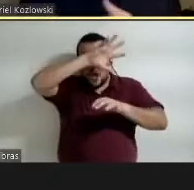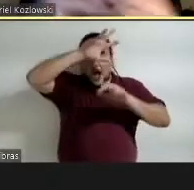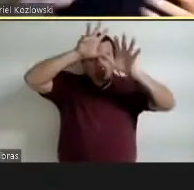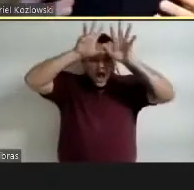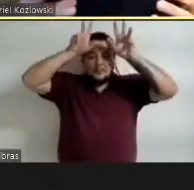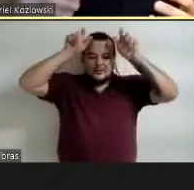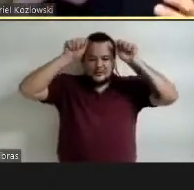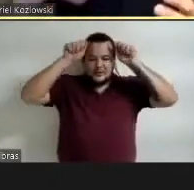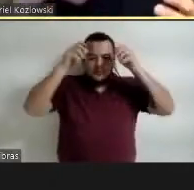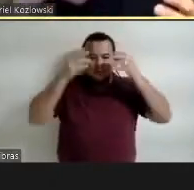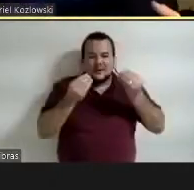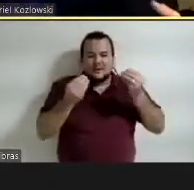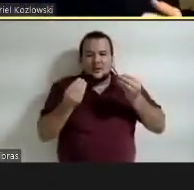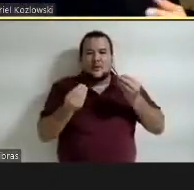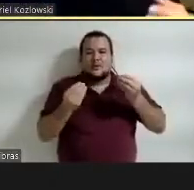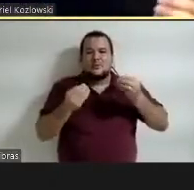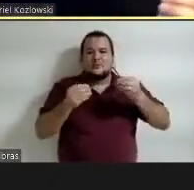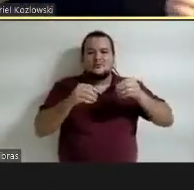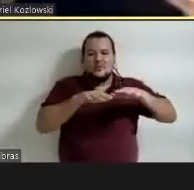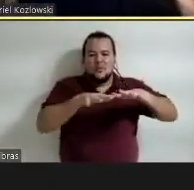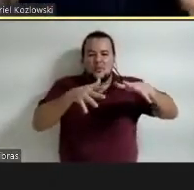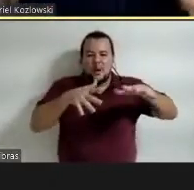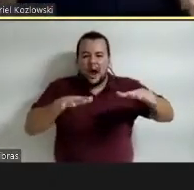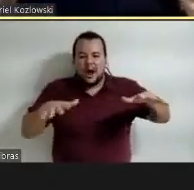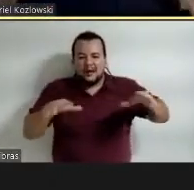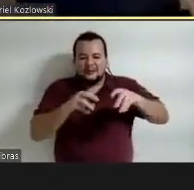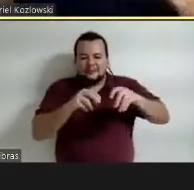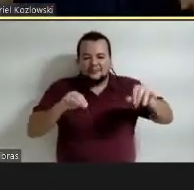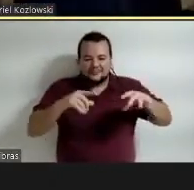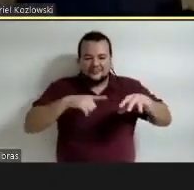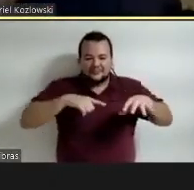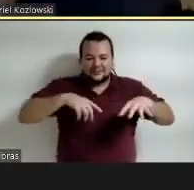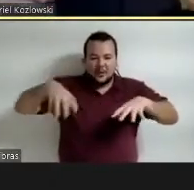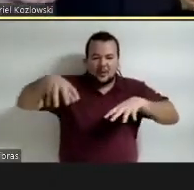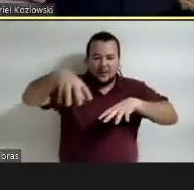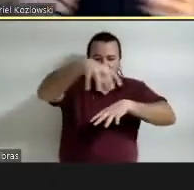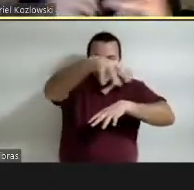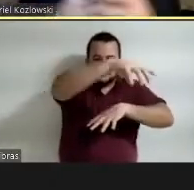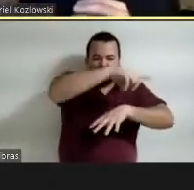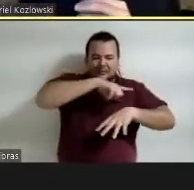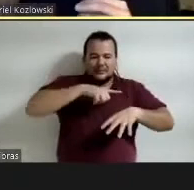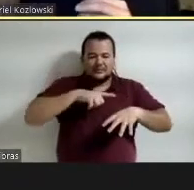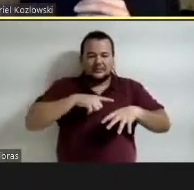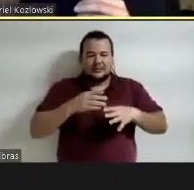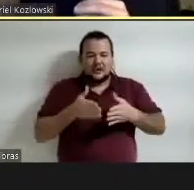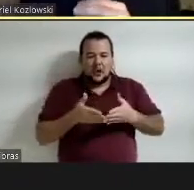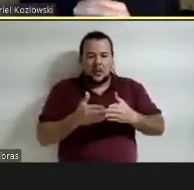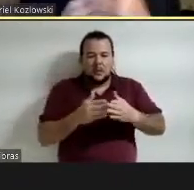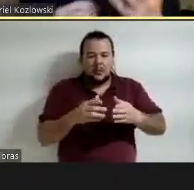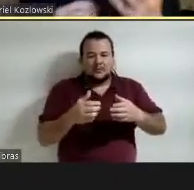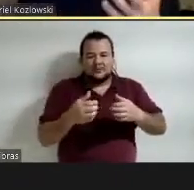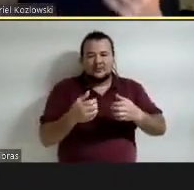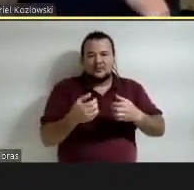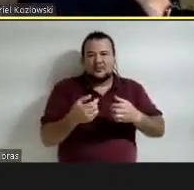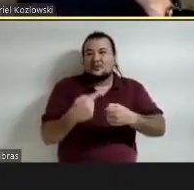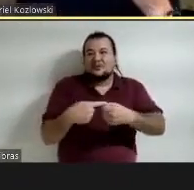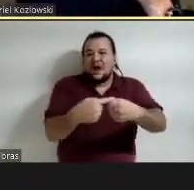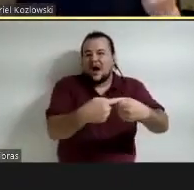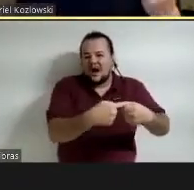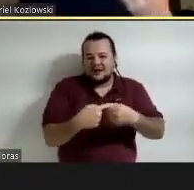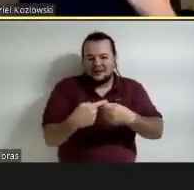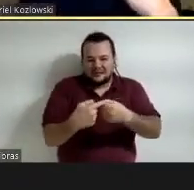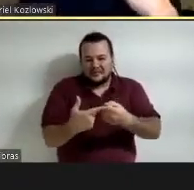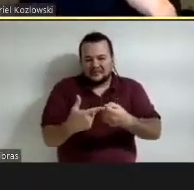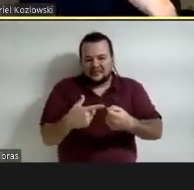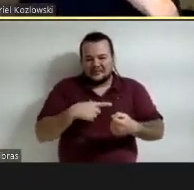como um mar ao redor do qual você teria os portos, que são essas cidades. E é travessias, o nome é